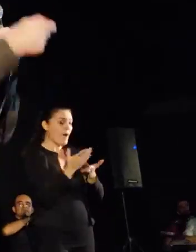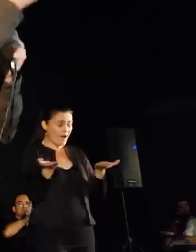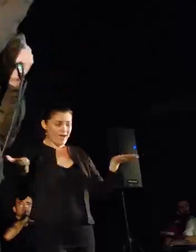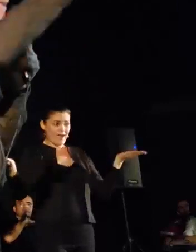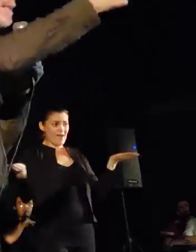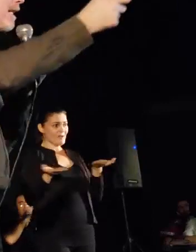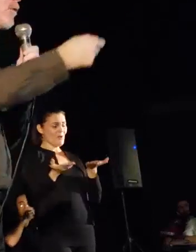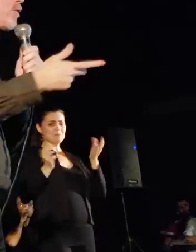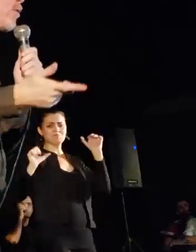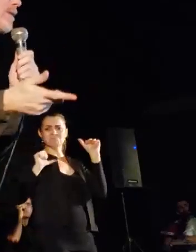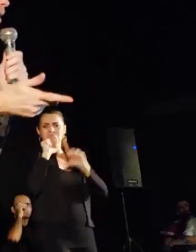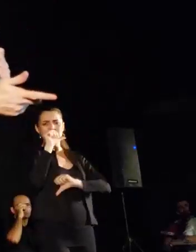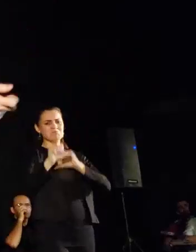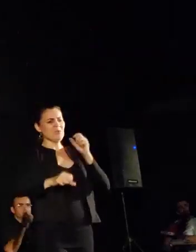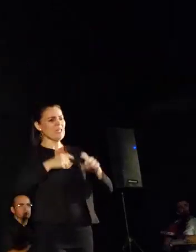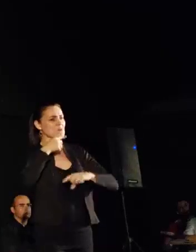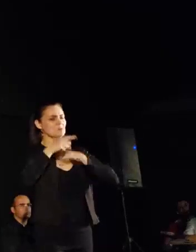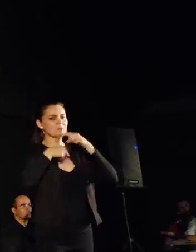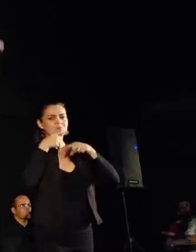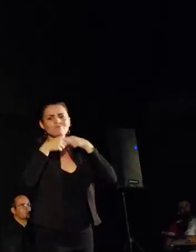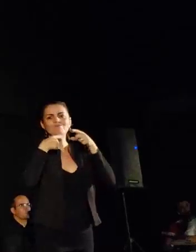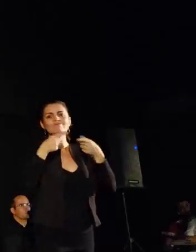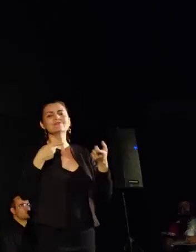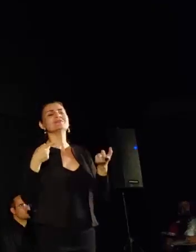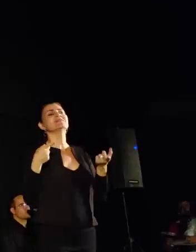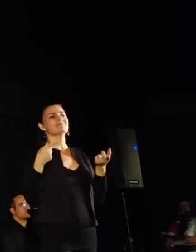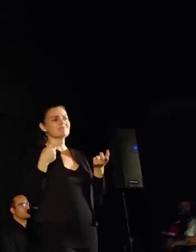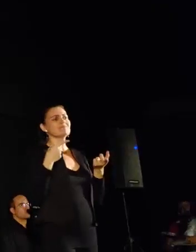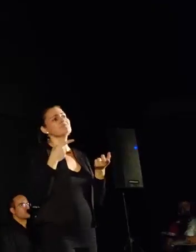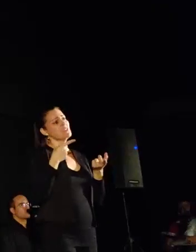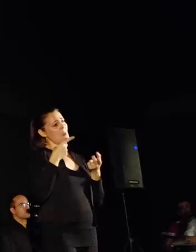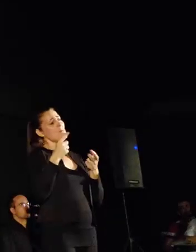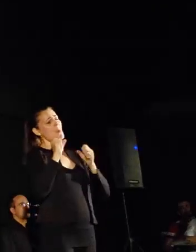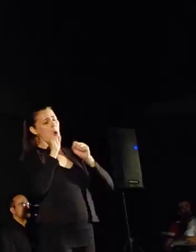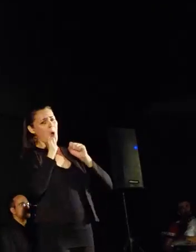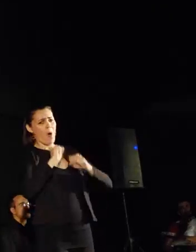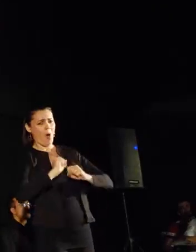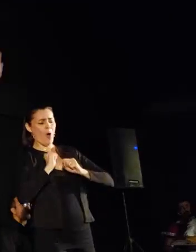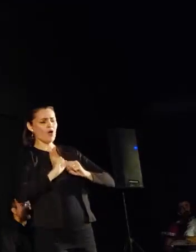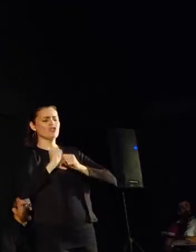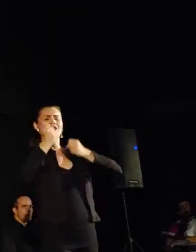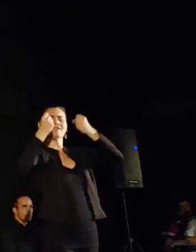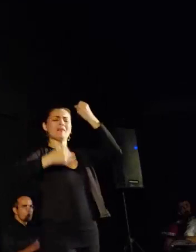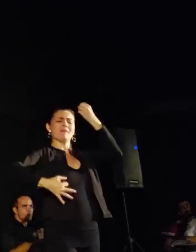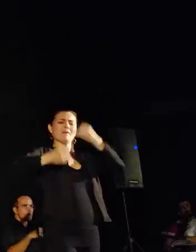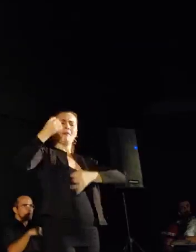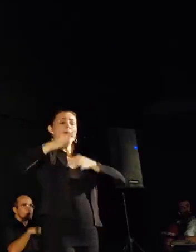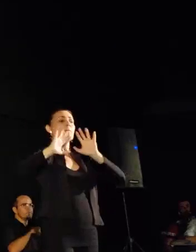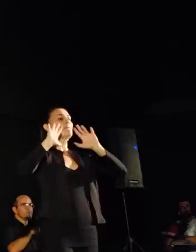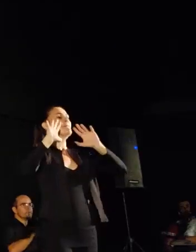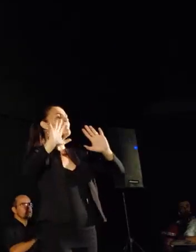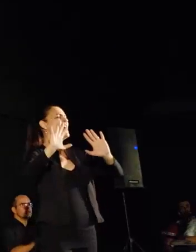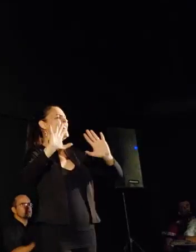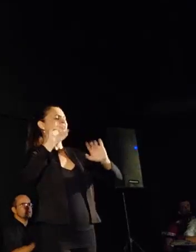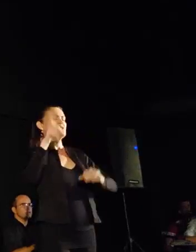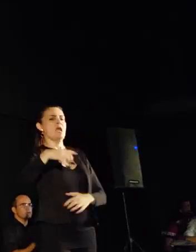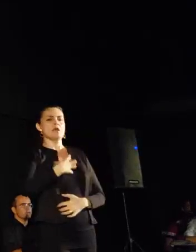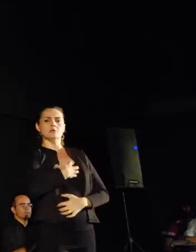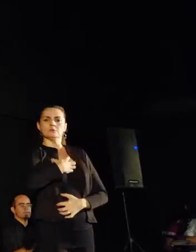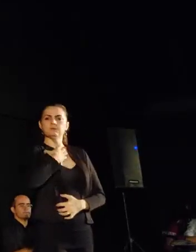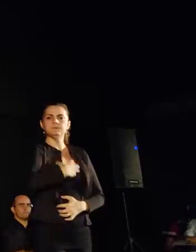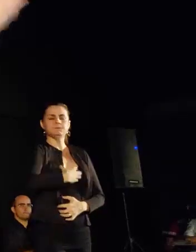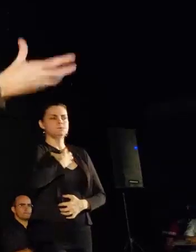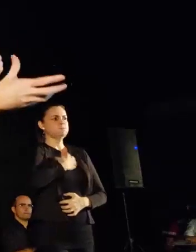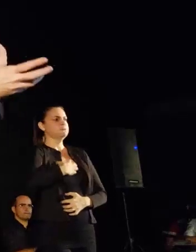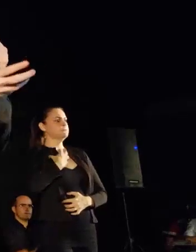percebem que elas podiam fazer certas coisas, não conseguem mais fazer, por mais que vocês possam ter milhões de explicações. Isso produz revolta, né? Isso